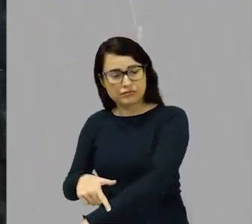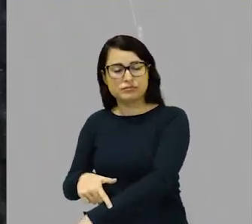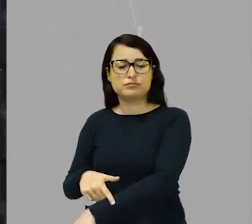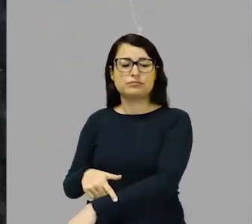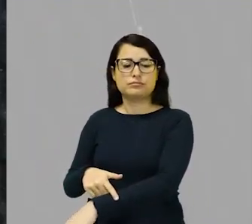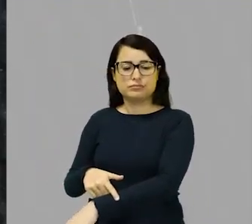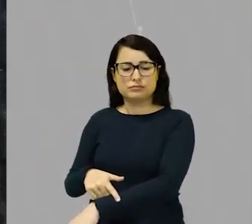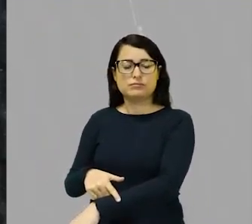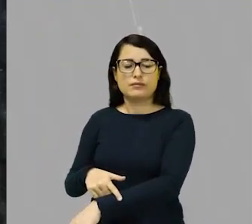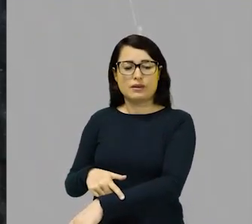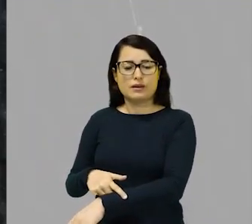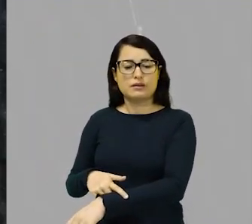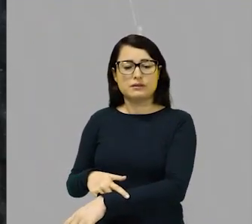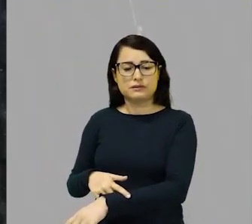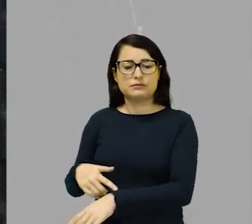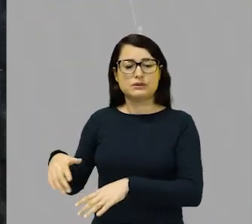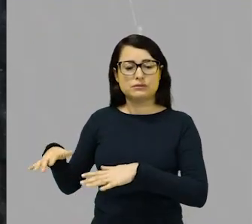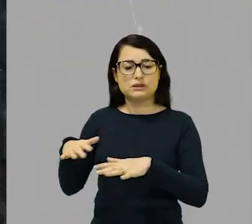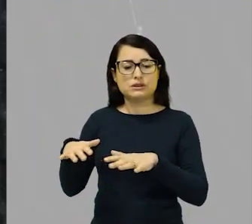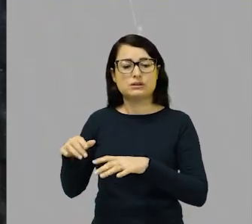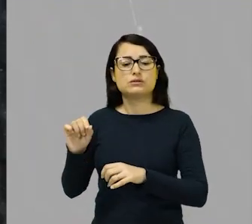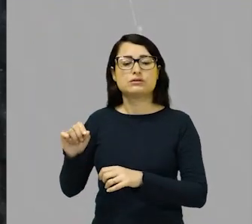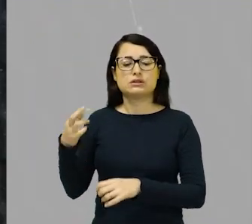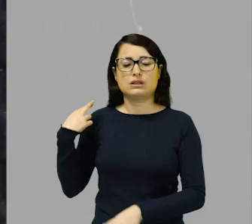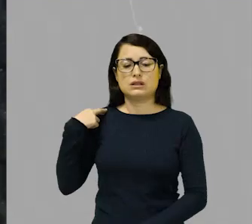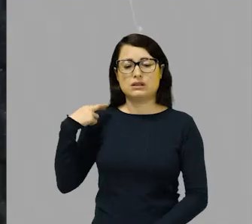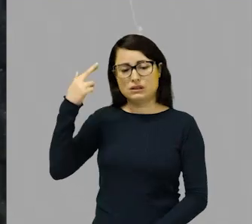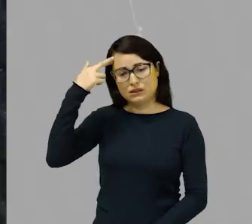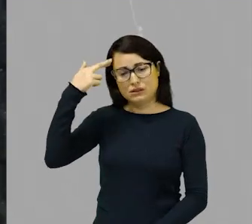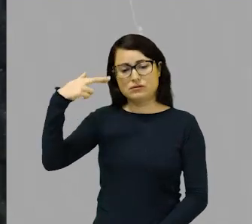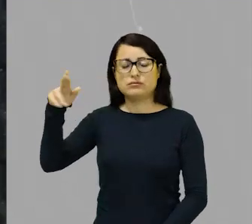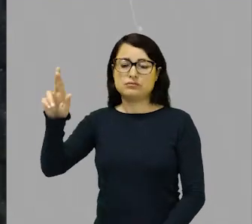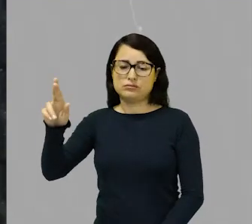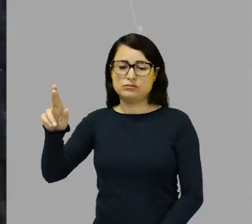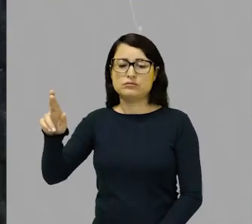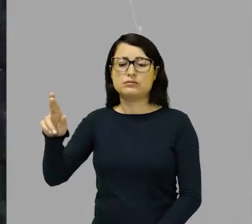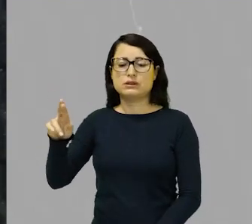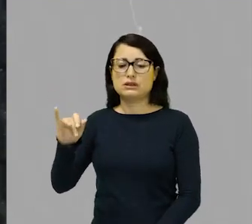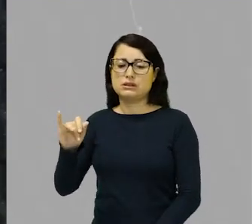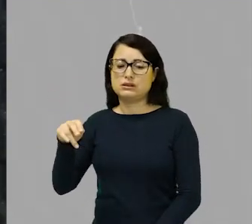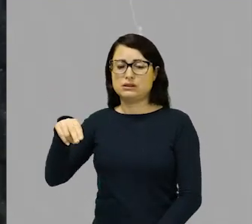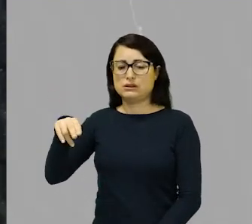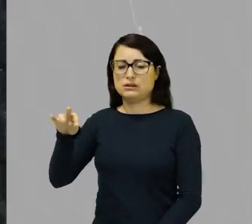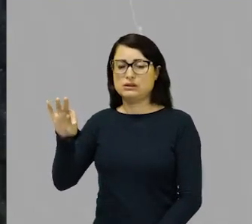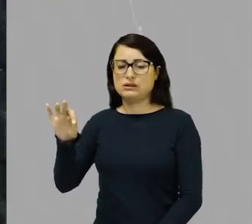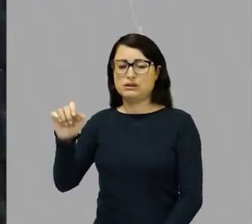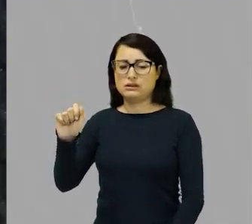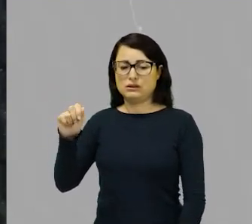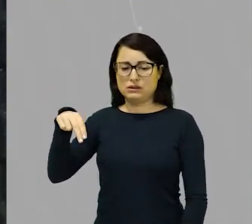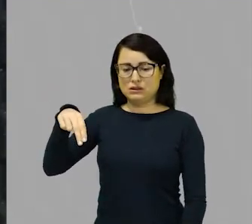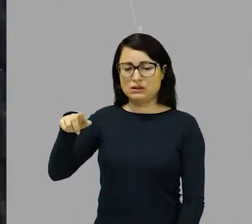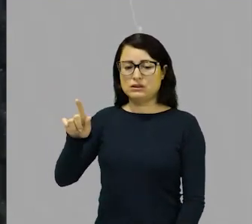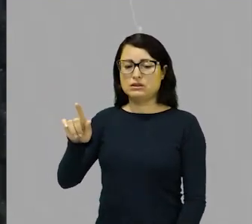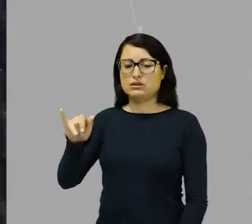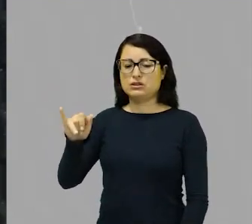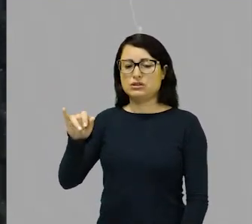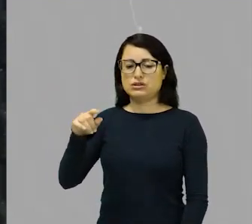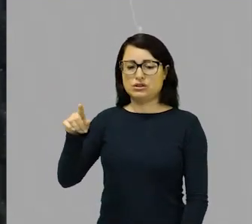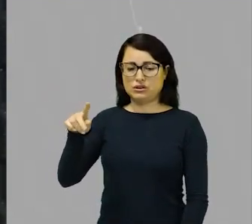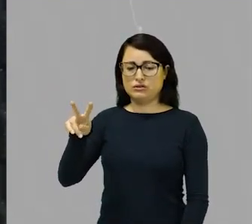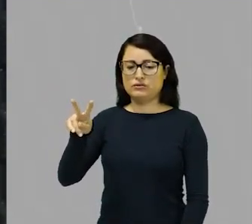as manifestações de religiosidade, por exemplo, né? São formas intangíveis. Inclusive, essas ideias do